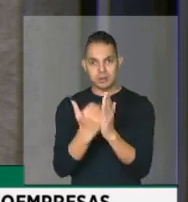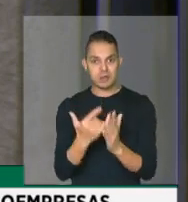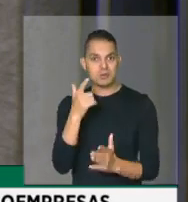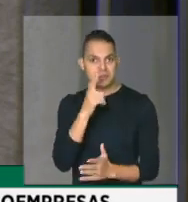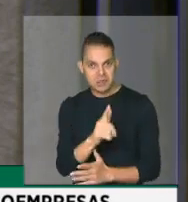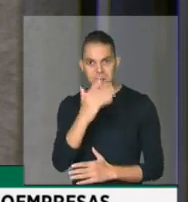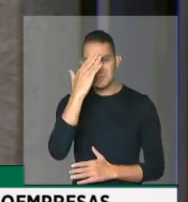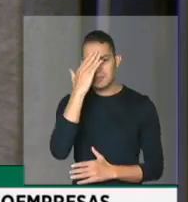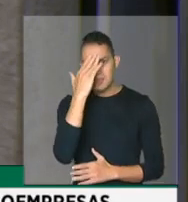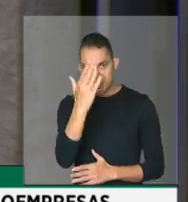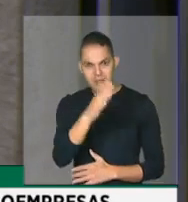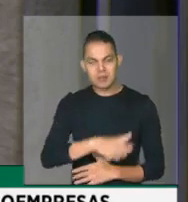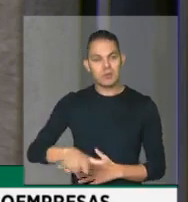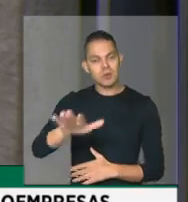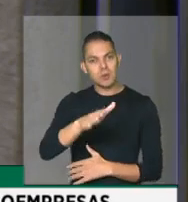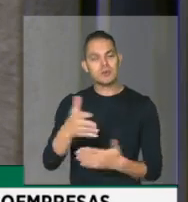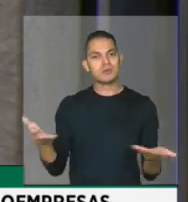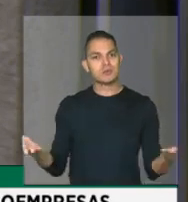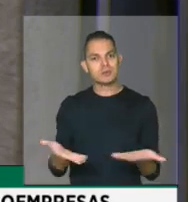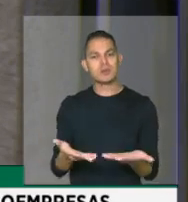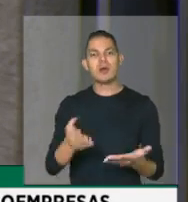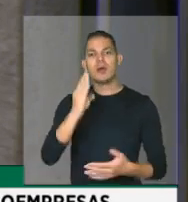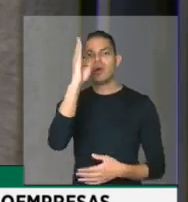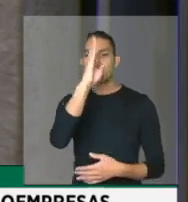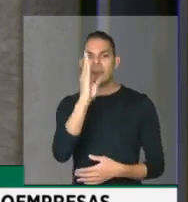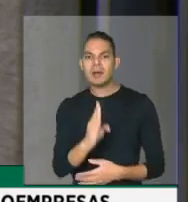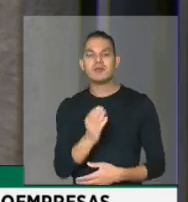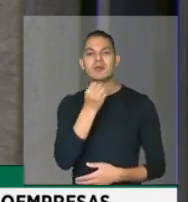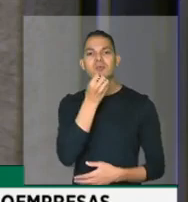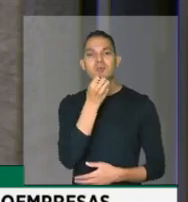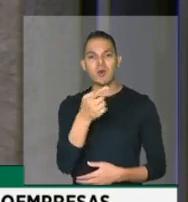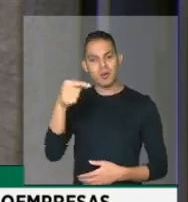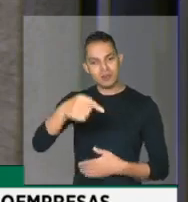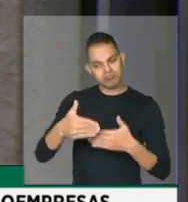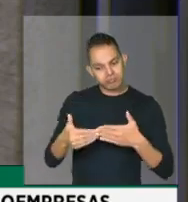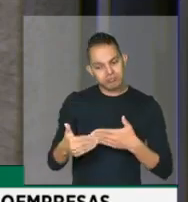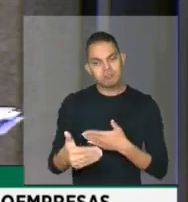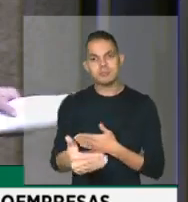obrigada a todos e tenhamos um bom Brasil aqui a partir disso. Muito obrigada.